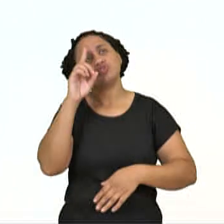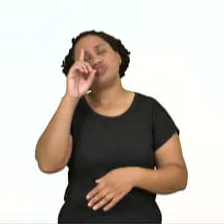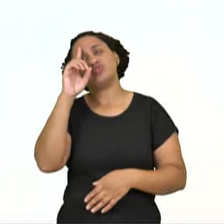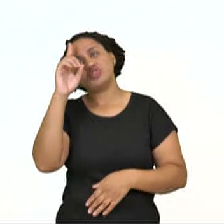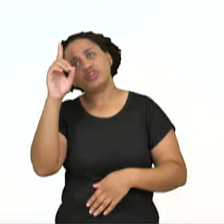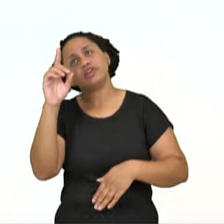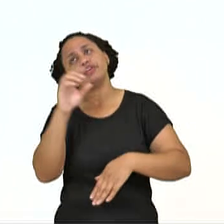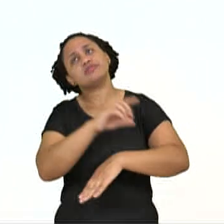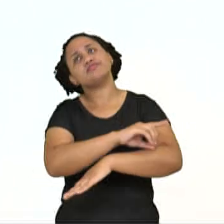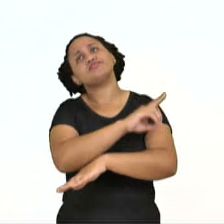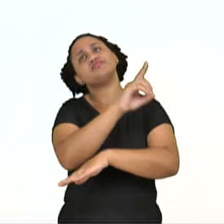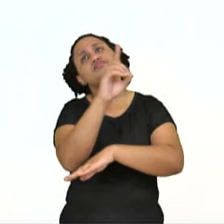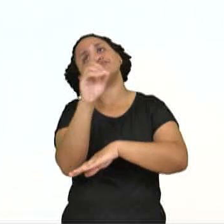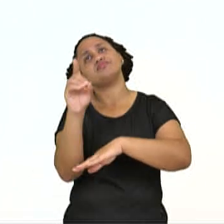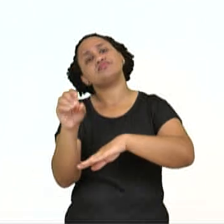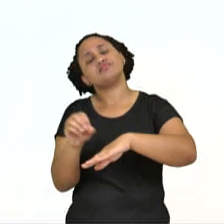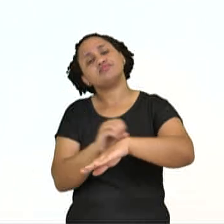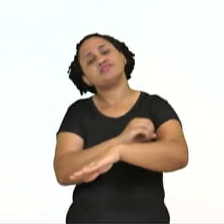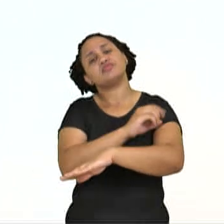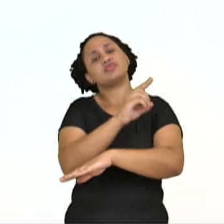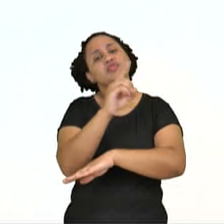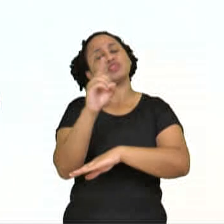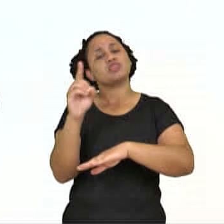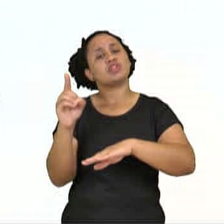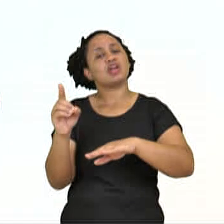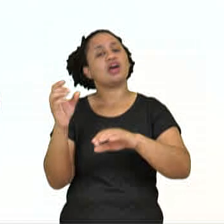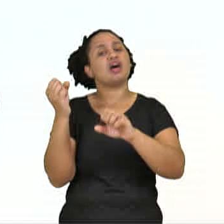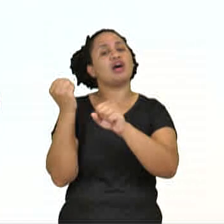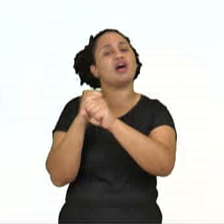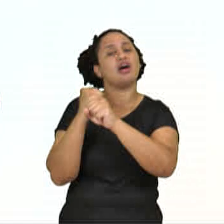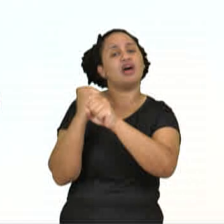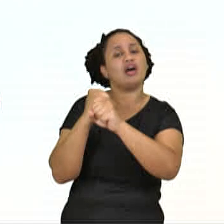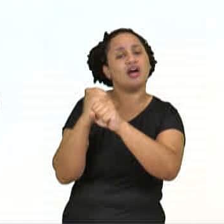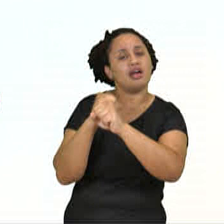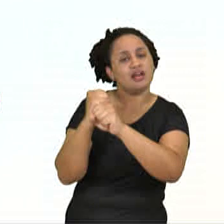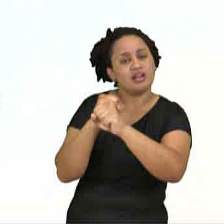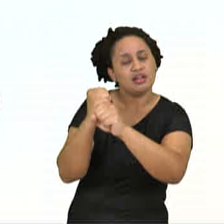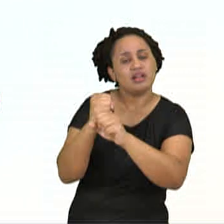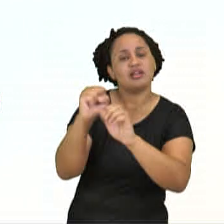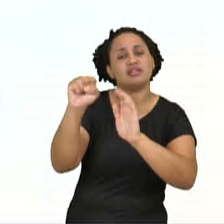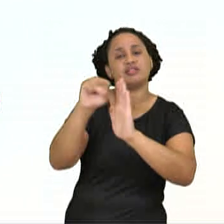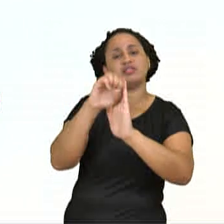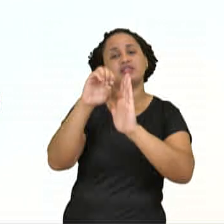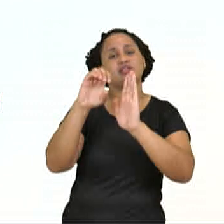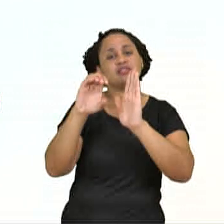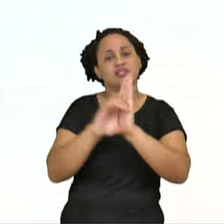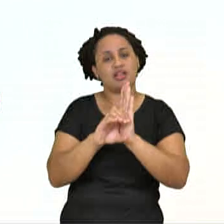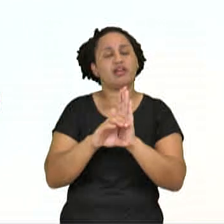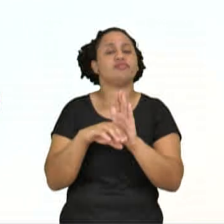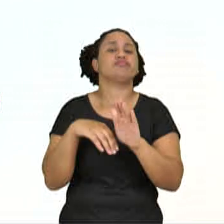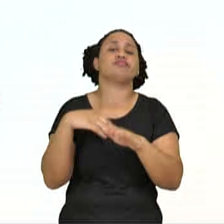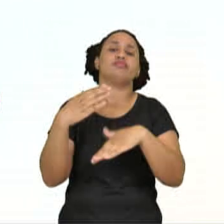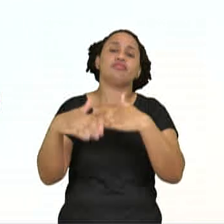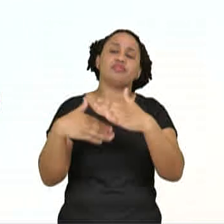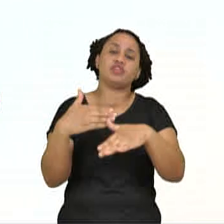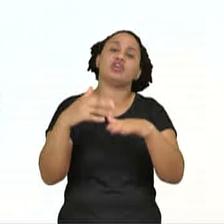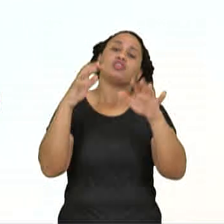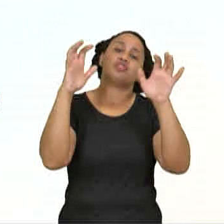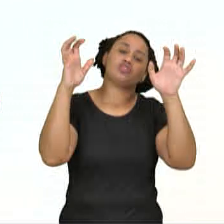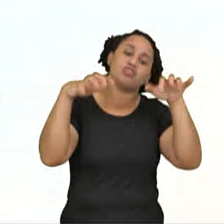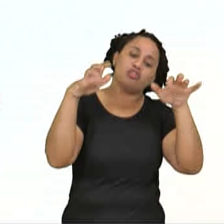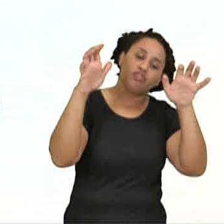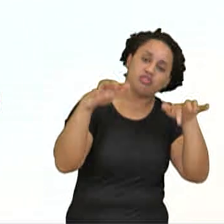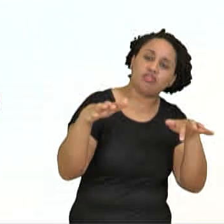noites, anos, séculos. Chovia e ventava. Ventava